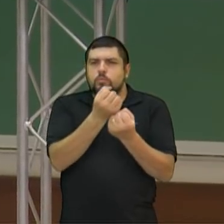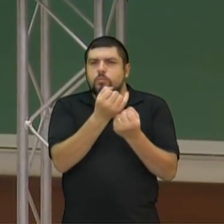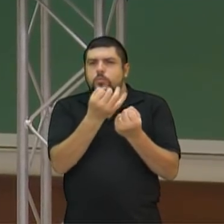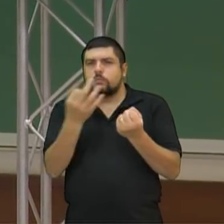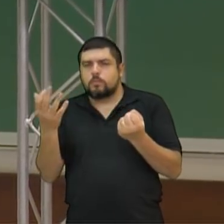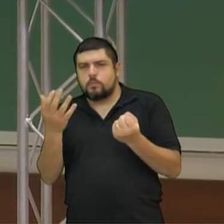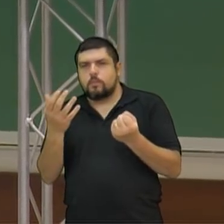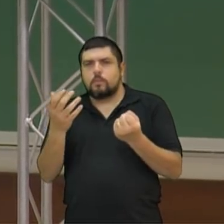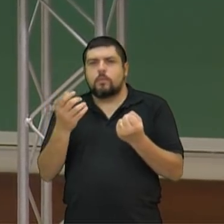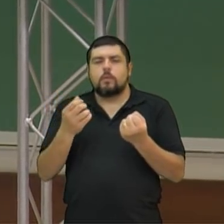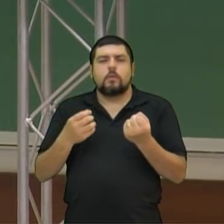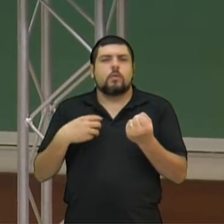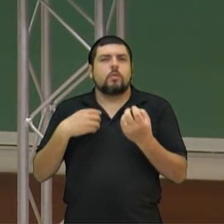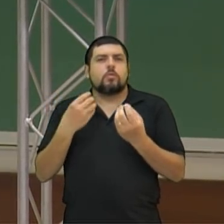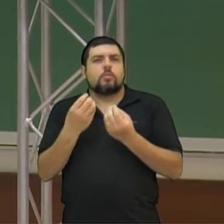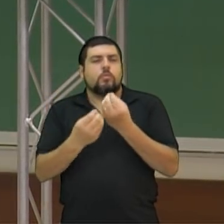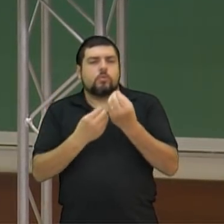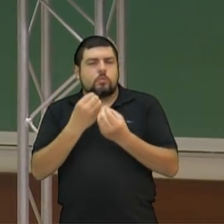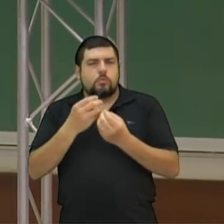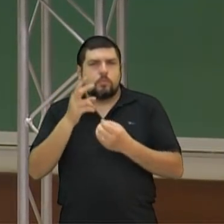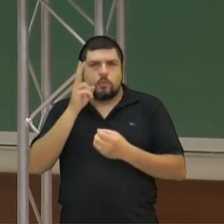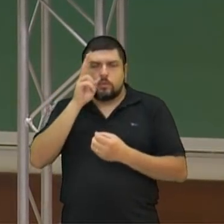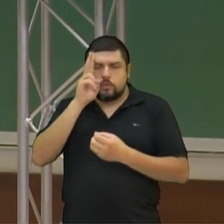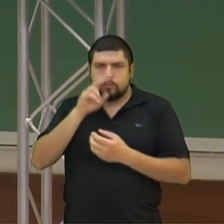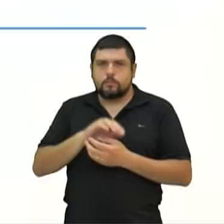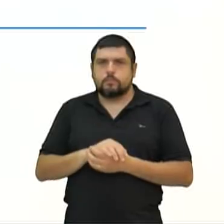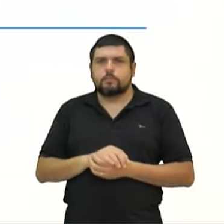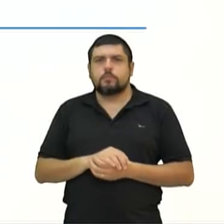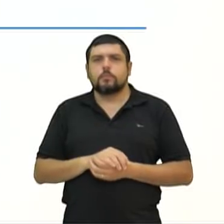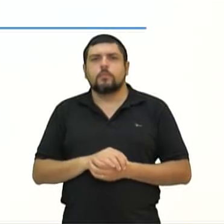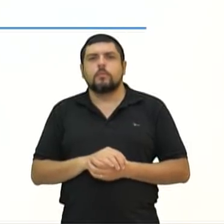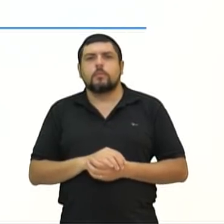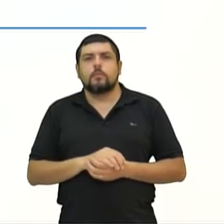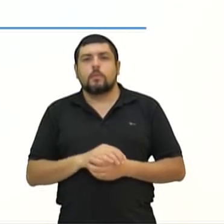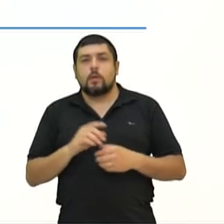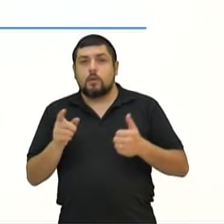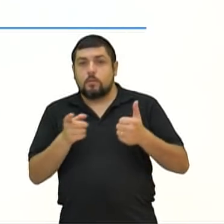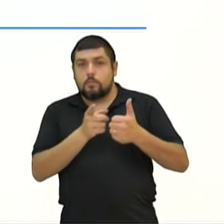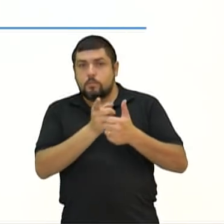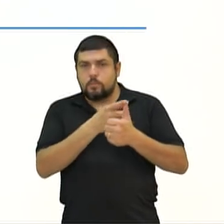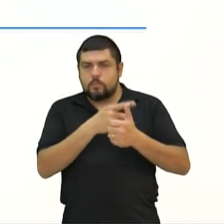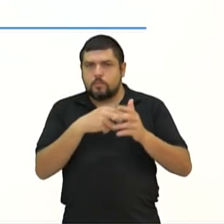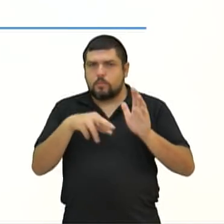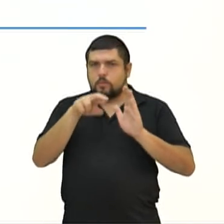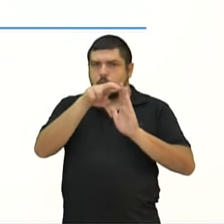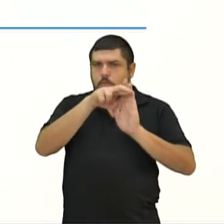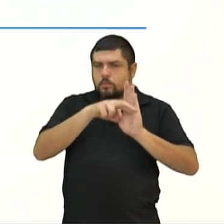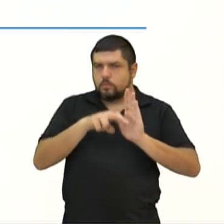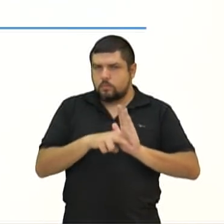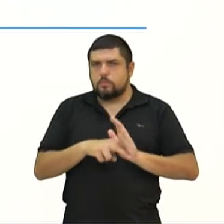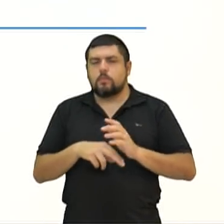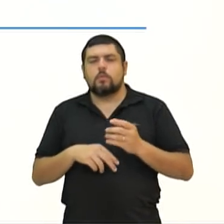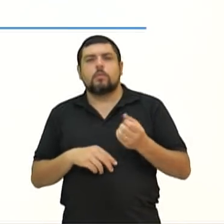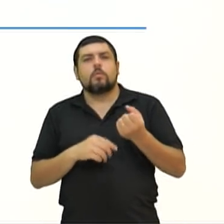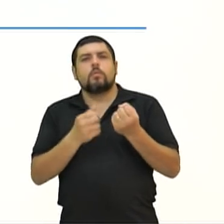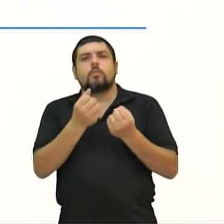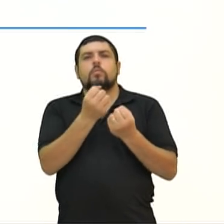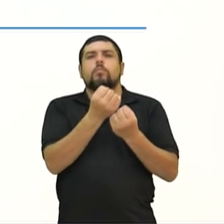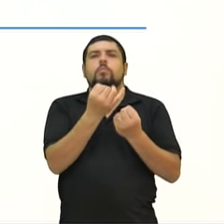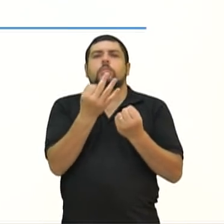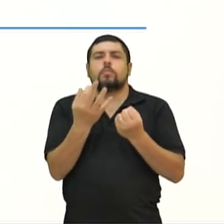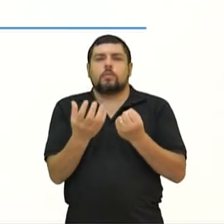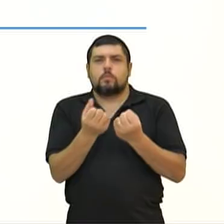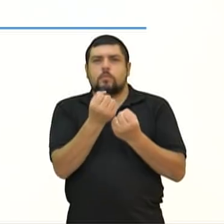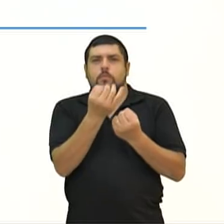na cabeça, então vamos relembrar. Primeira propriedade importante que nós vamos usar para resolver a equação exponencial.